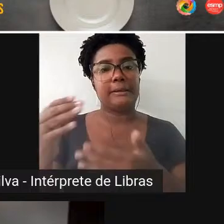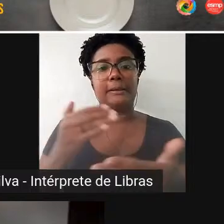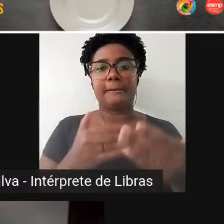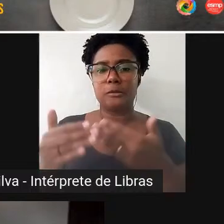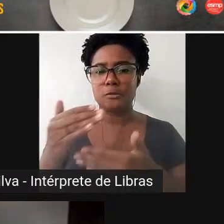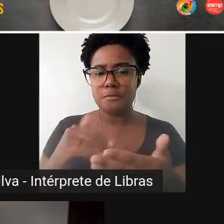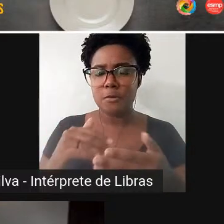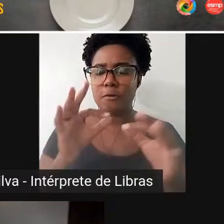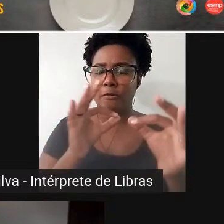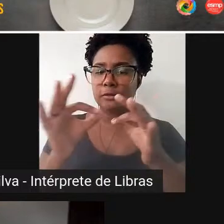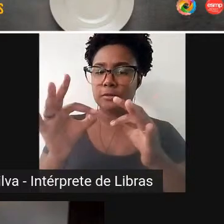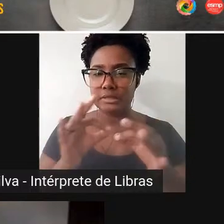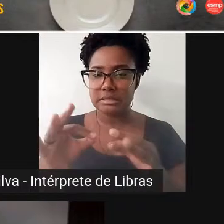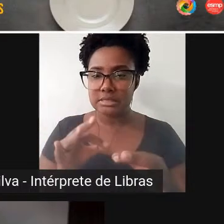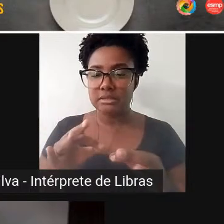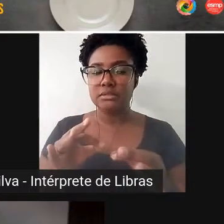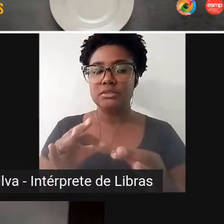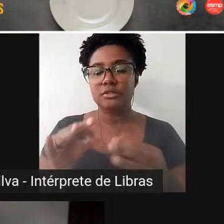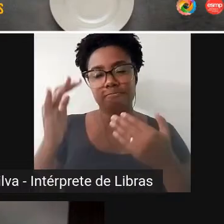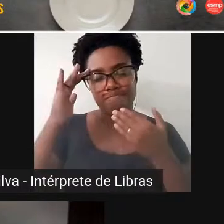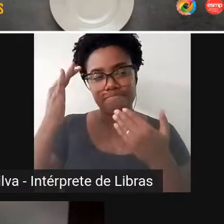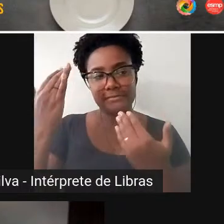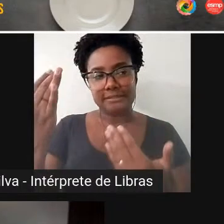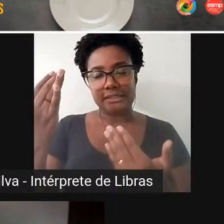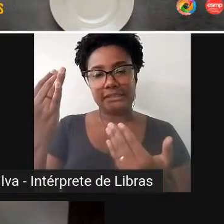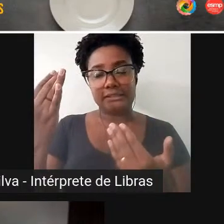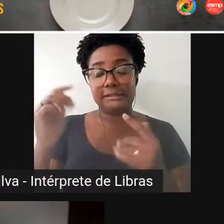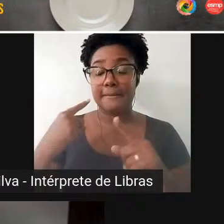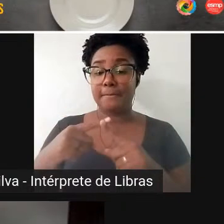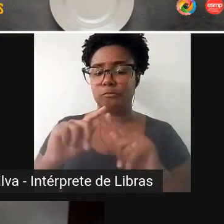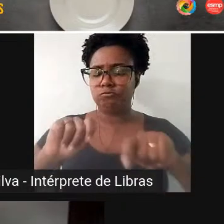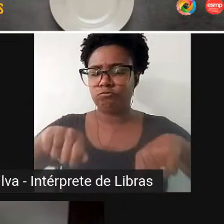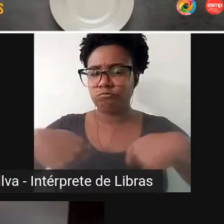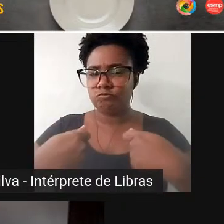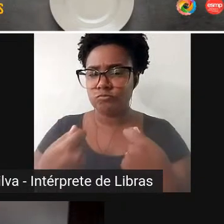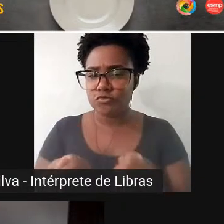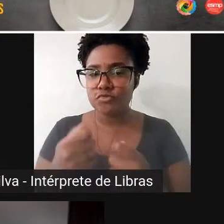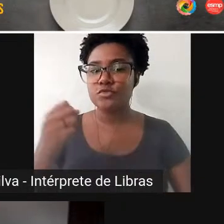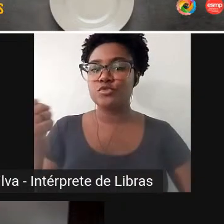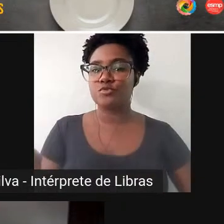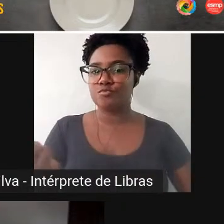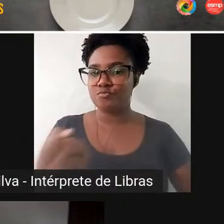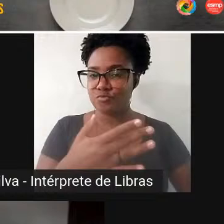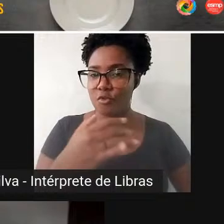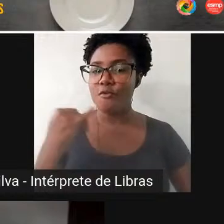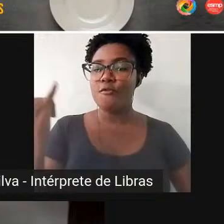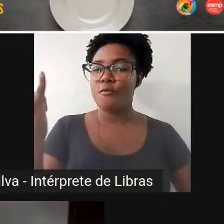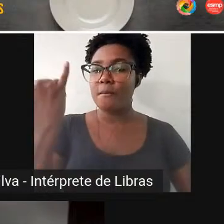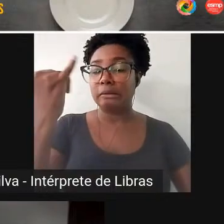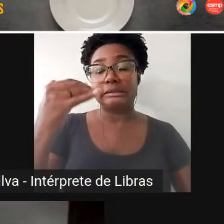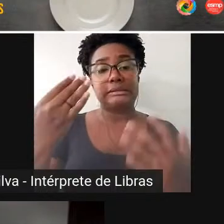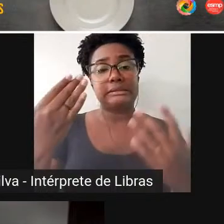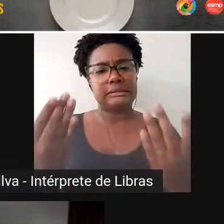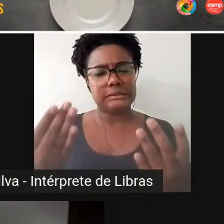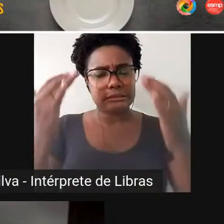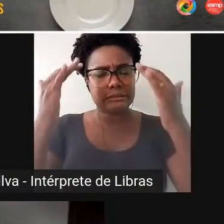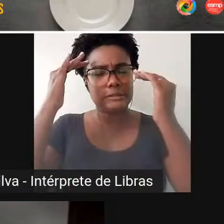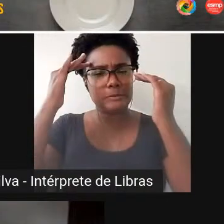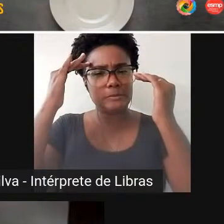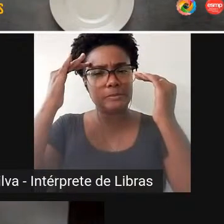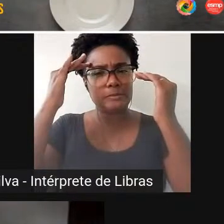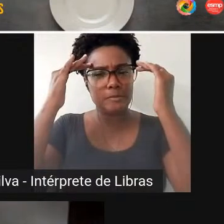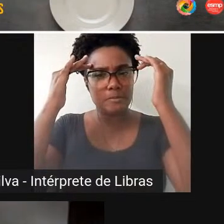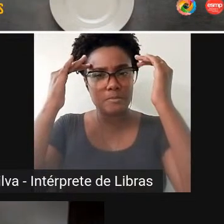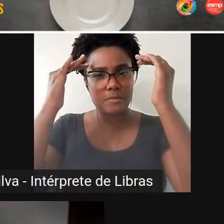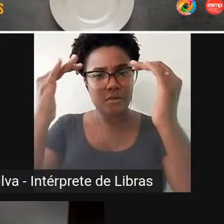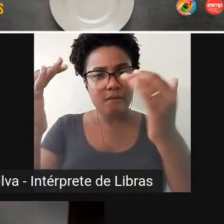esse esforço, que eu acho que é um esforço realmente inovador. Foi uma honra ter tido conosco